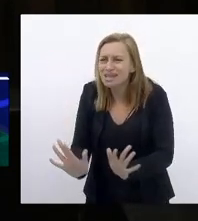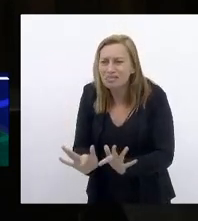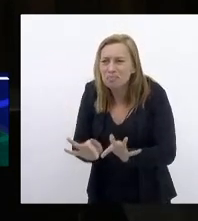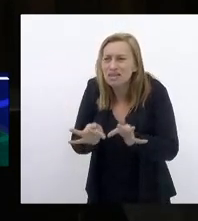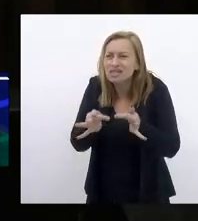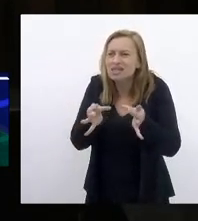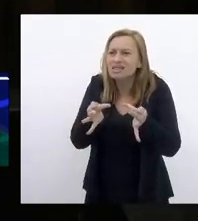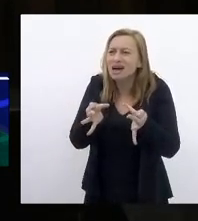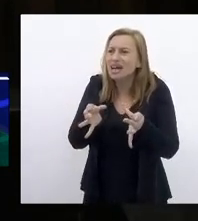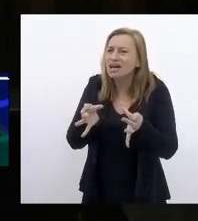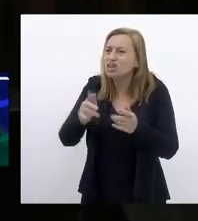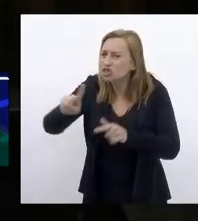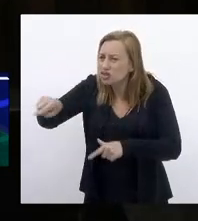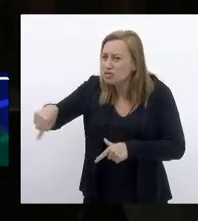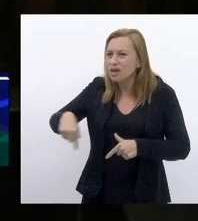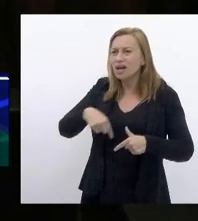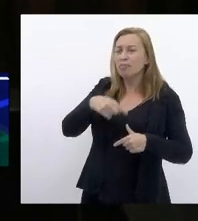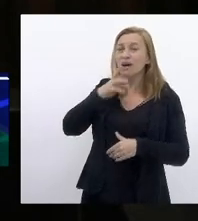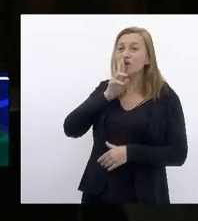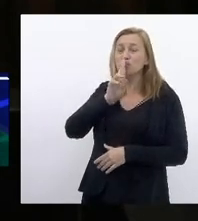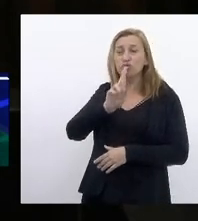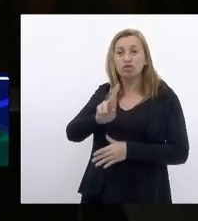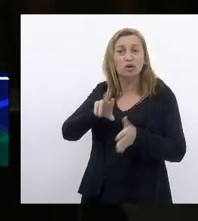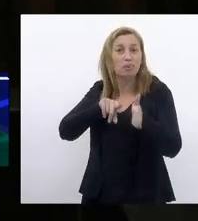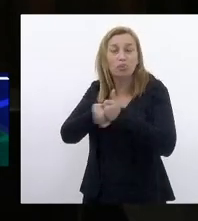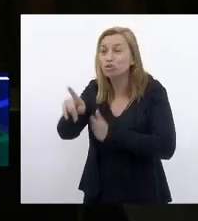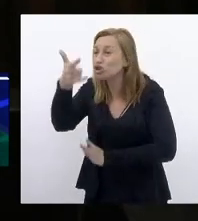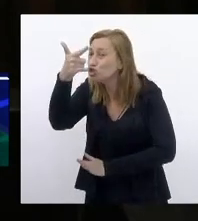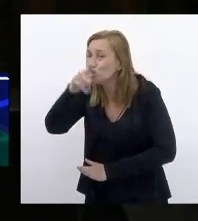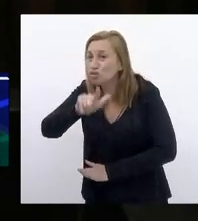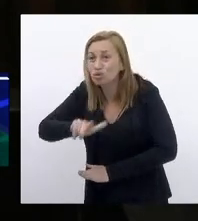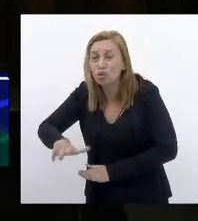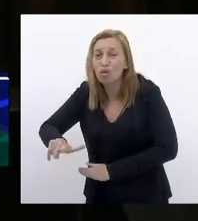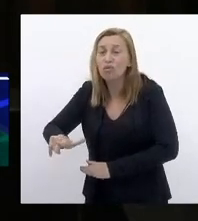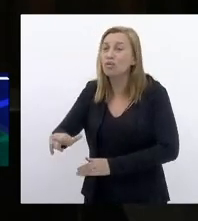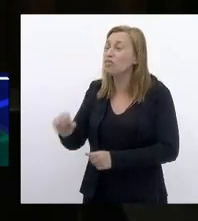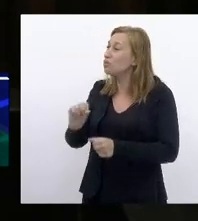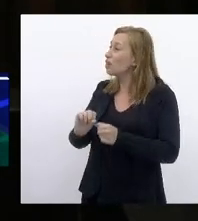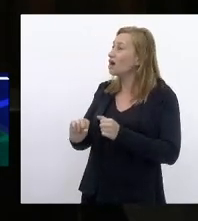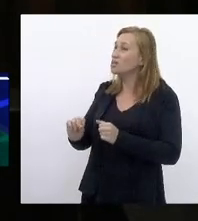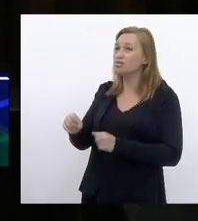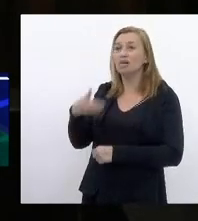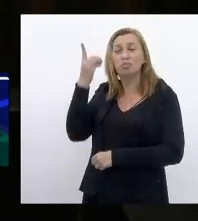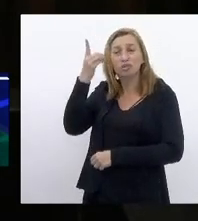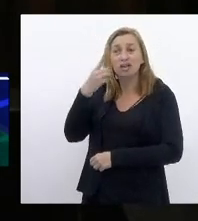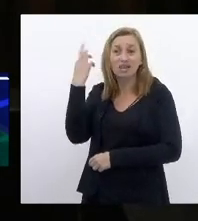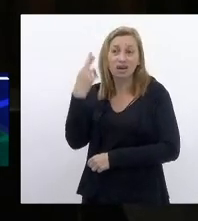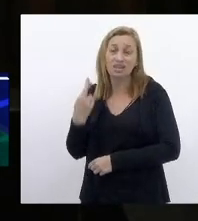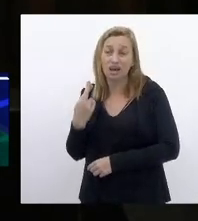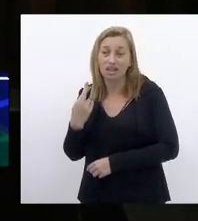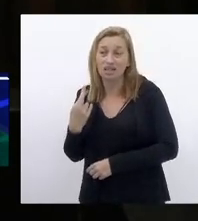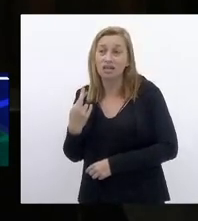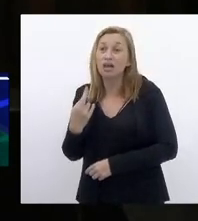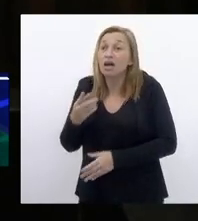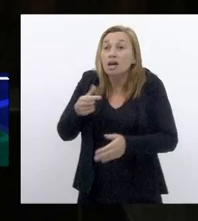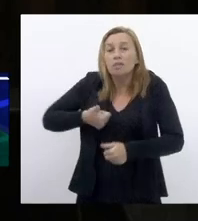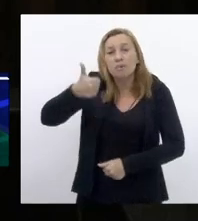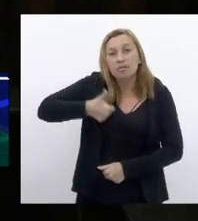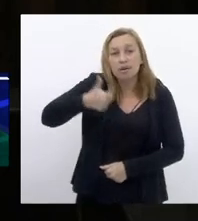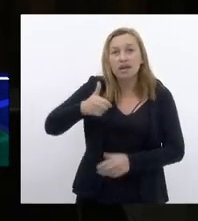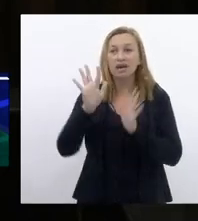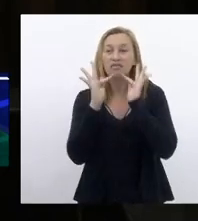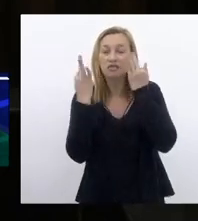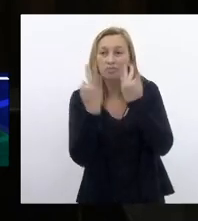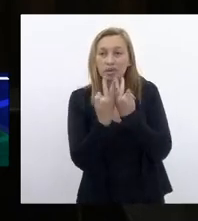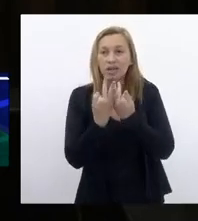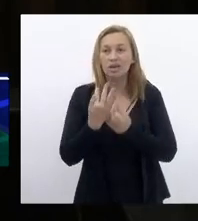para responder a pergunta. Mais uma vez eu faço, deputada Renata Souza. Em primeiro lugar, a família do